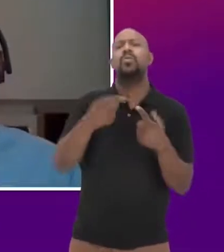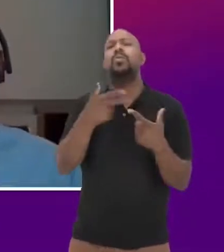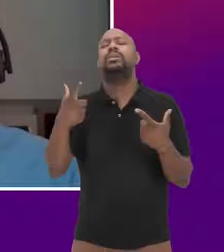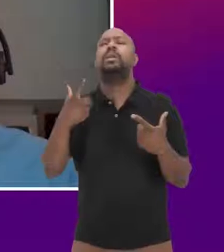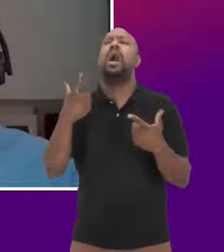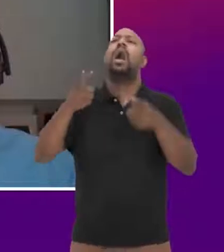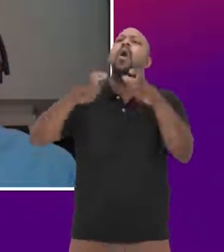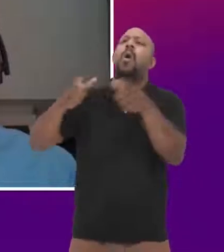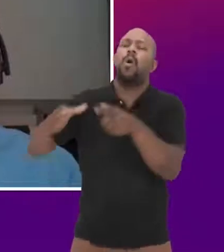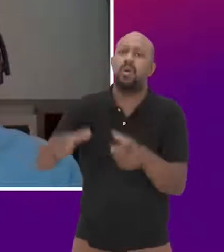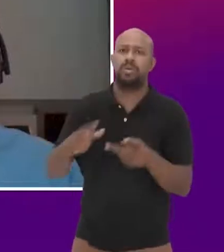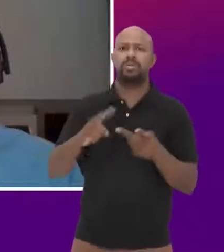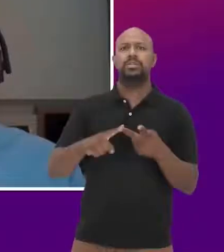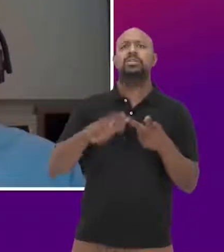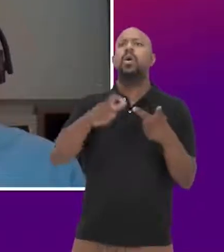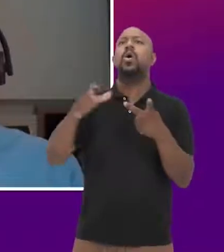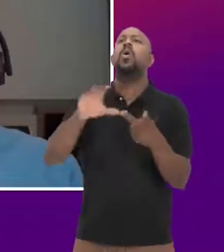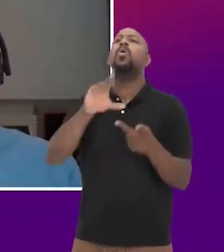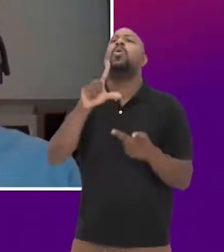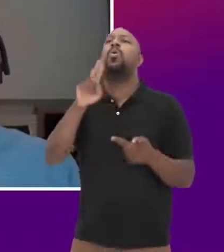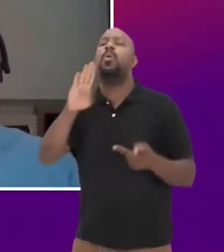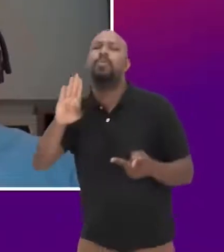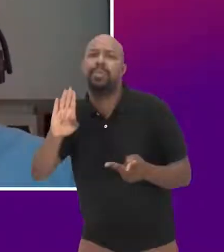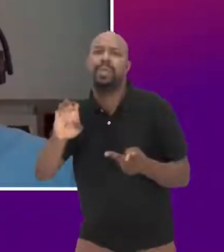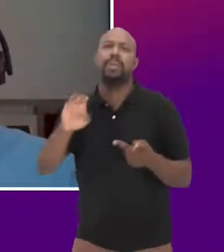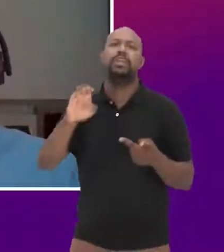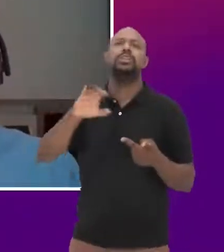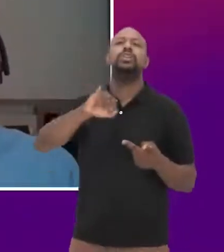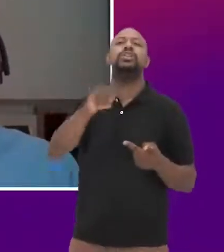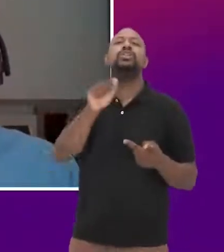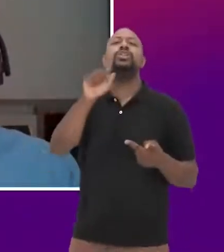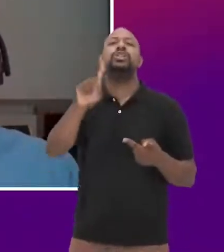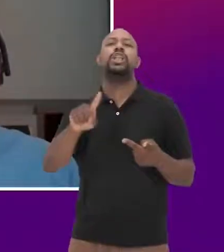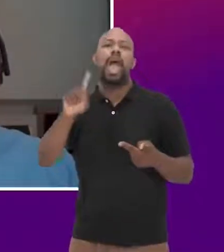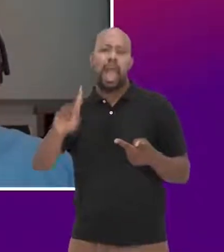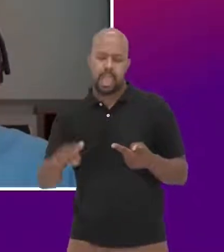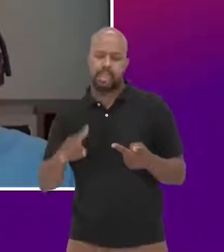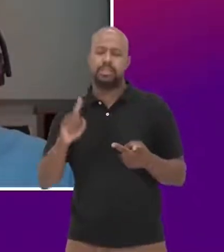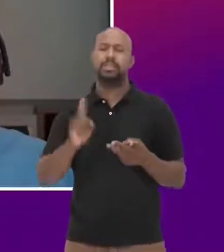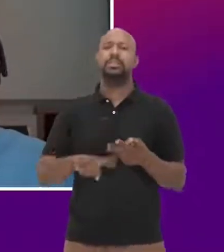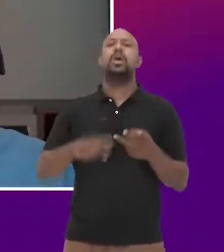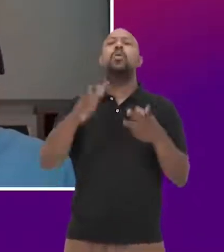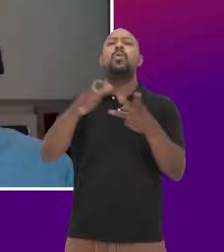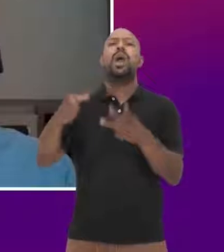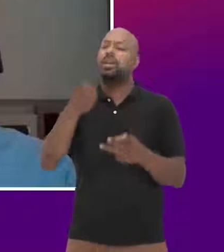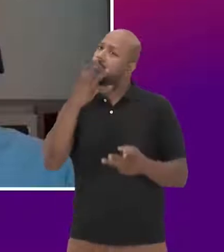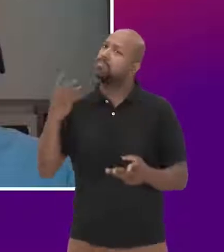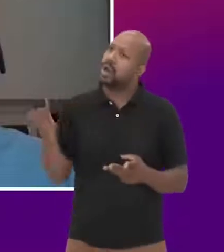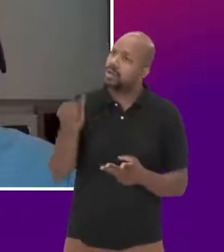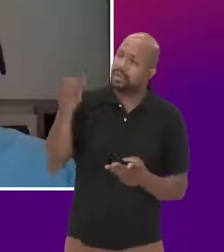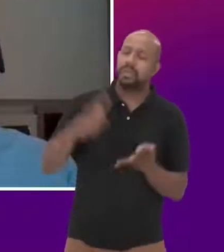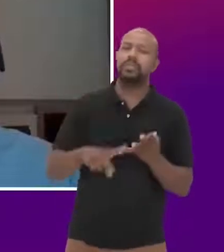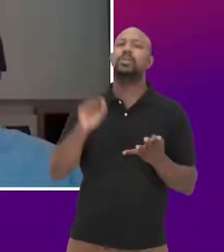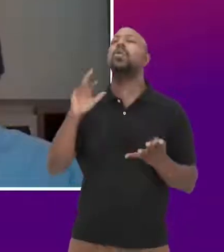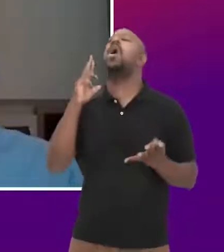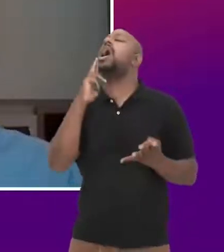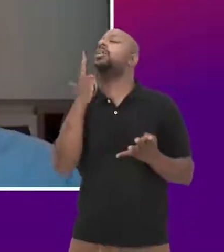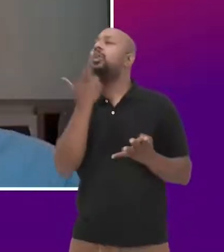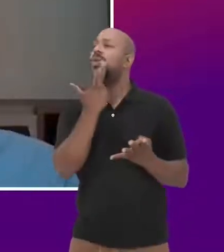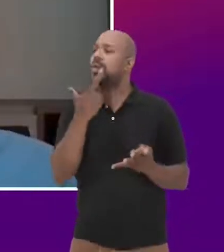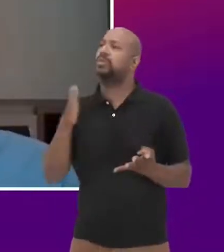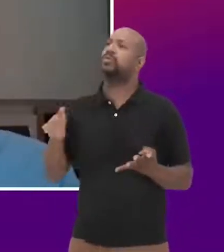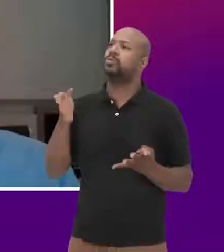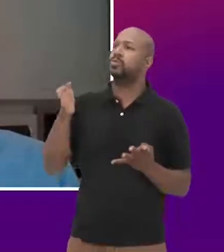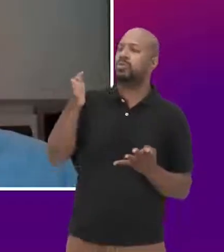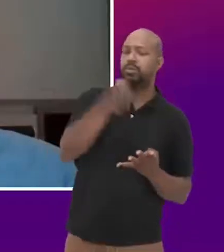assistir, onde estavam os clubes de jazz como Ronnie Scott, que restaurantes você